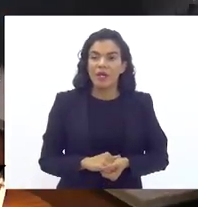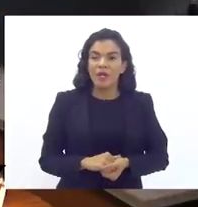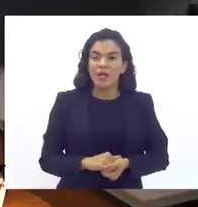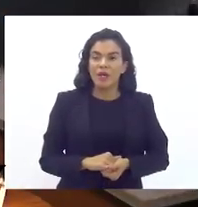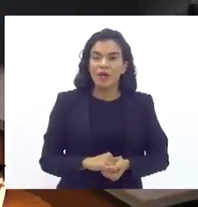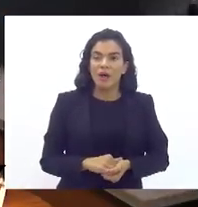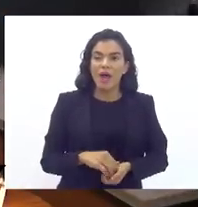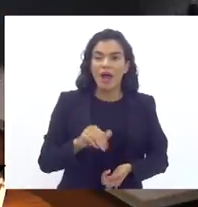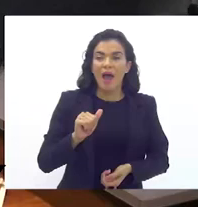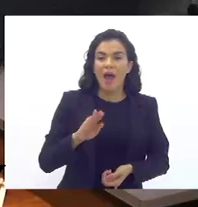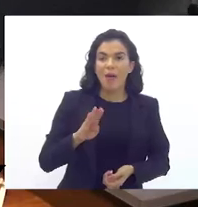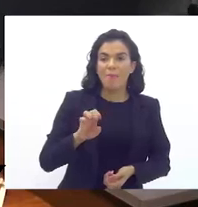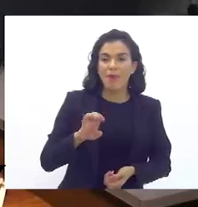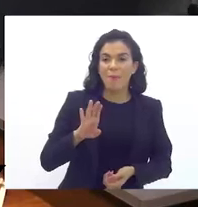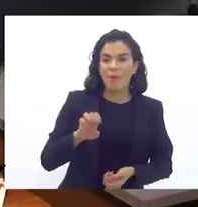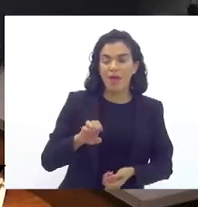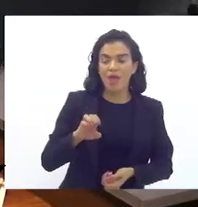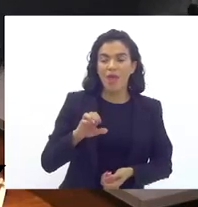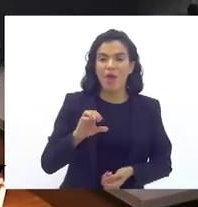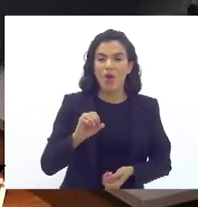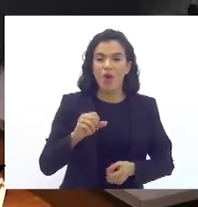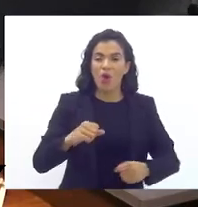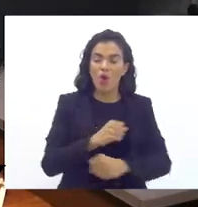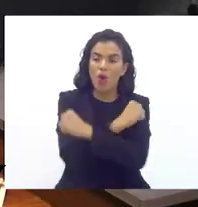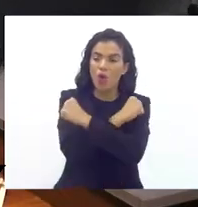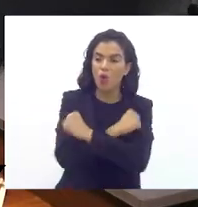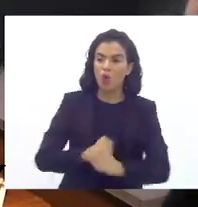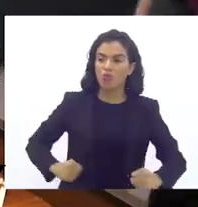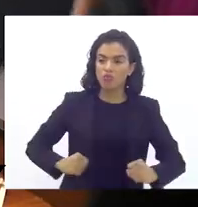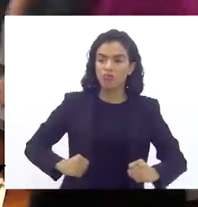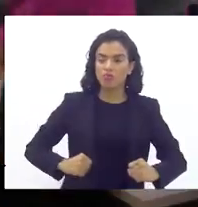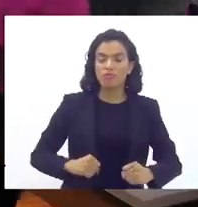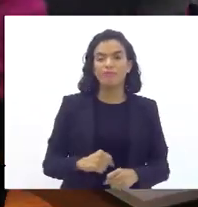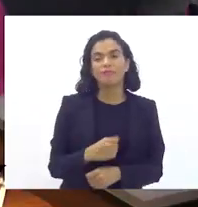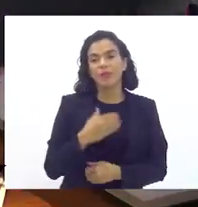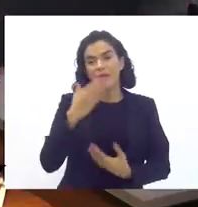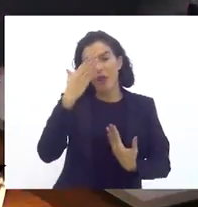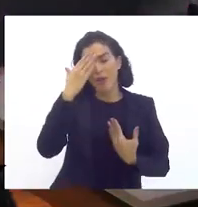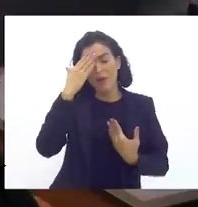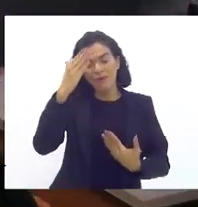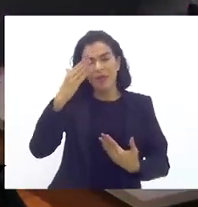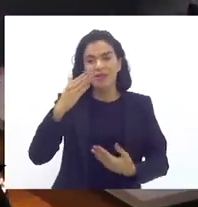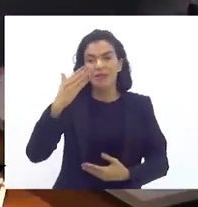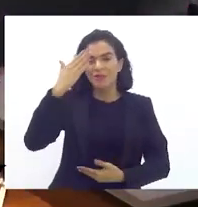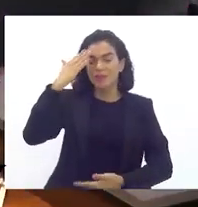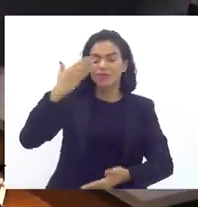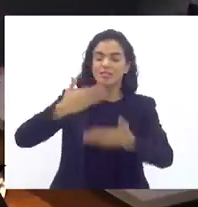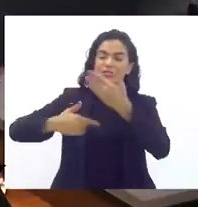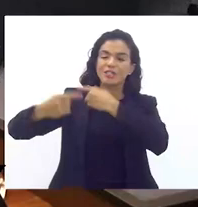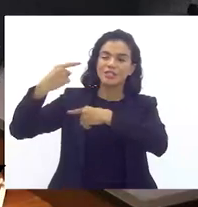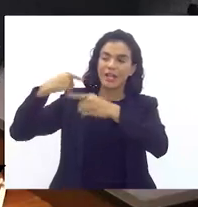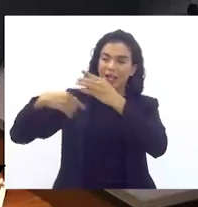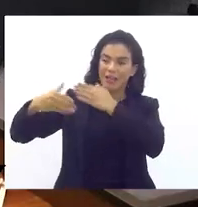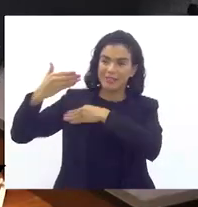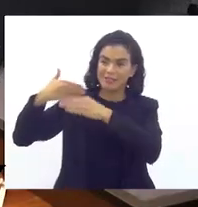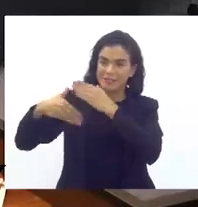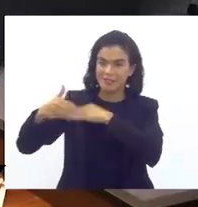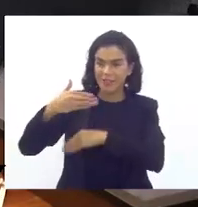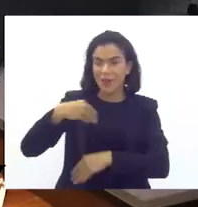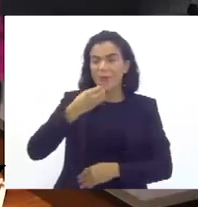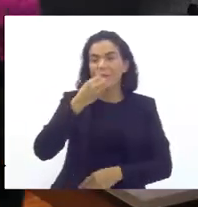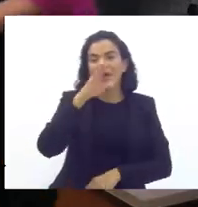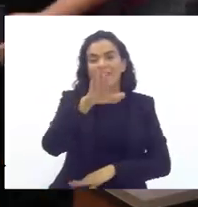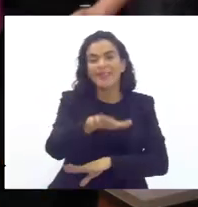abedel ogum Boa tarde a todas Boa tarde a todos boa tarde os nossos ancestrais Boa tarde